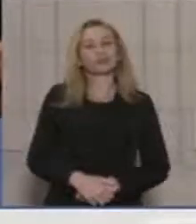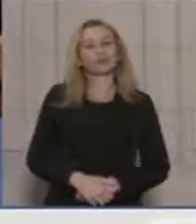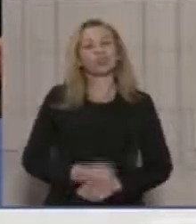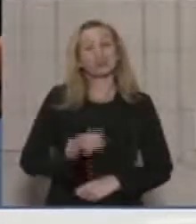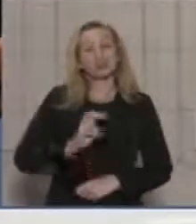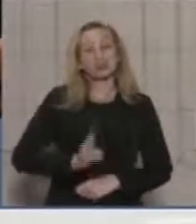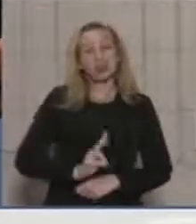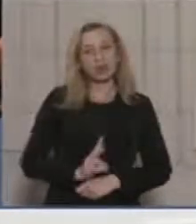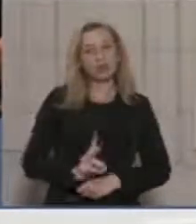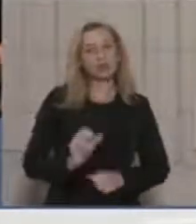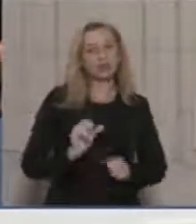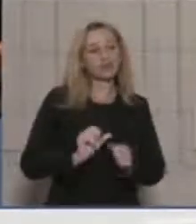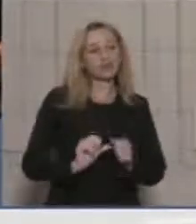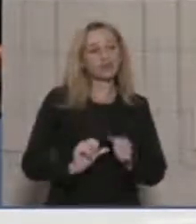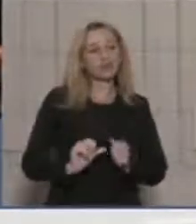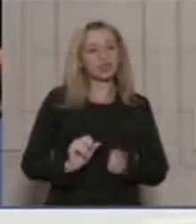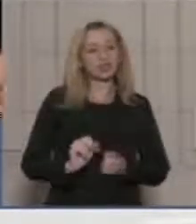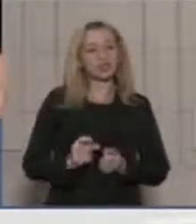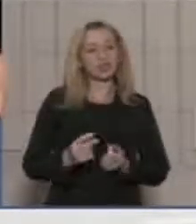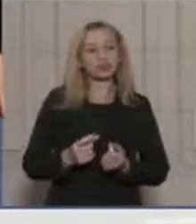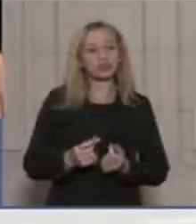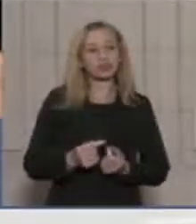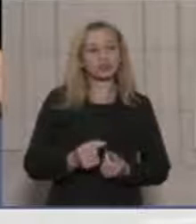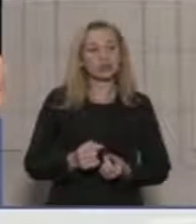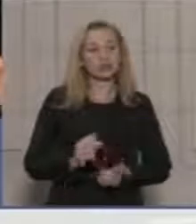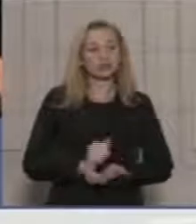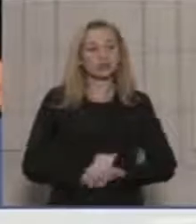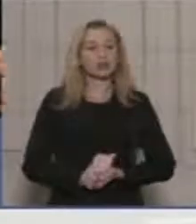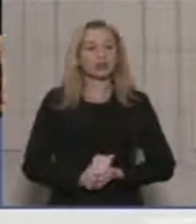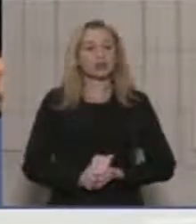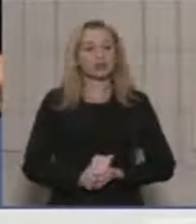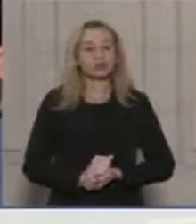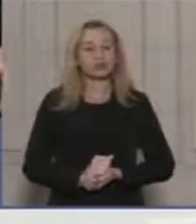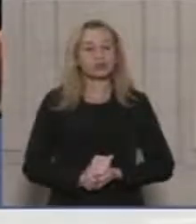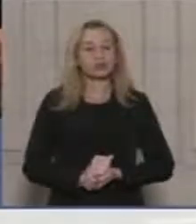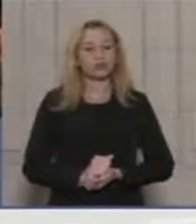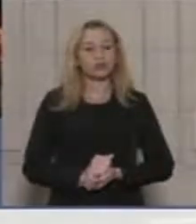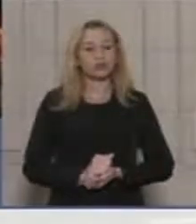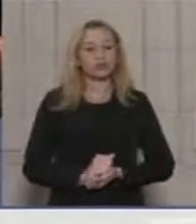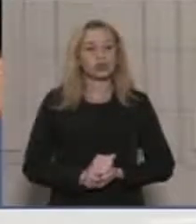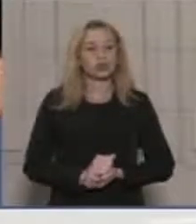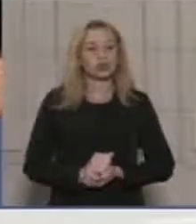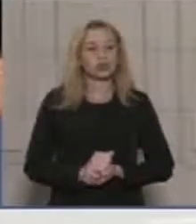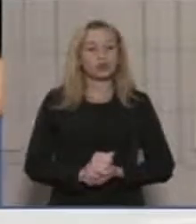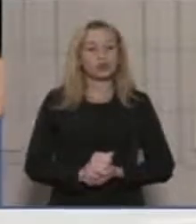Sempre fez oposição a qualquer gestão